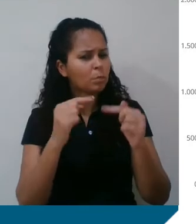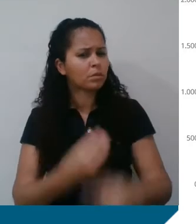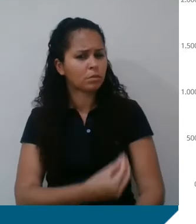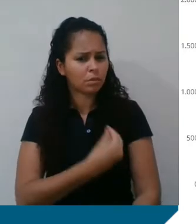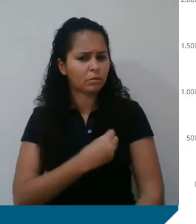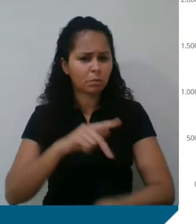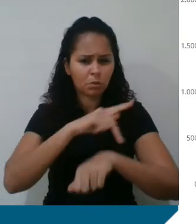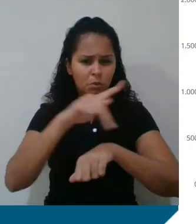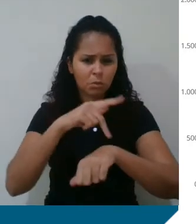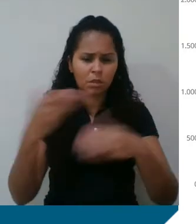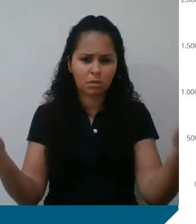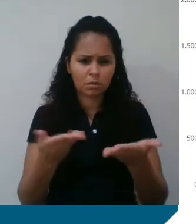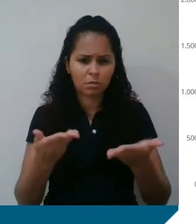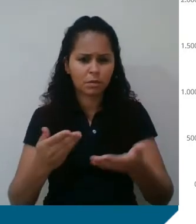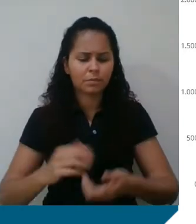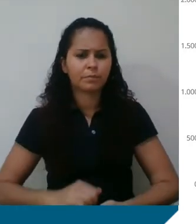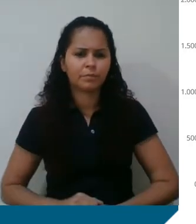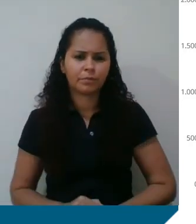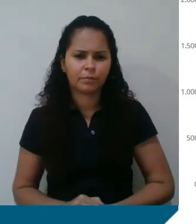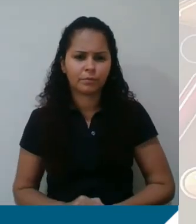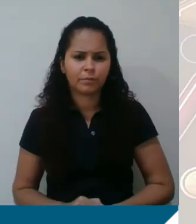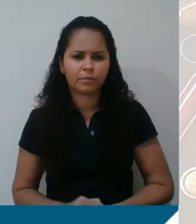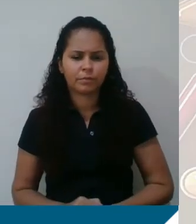com o que a gente está vivendo aí no país nesse momento.